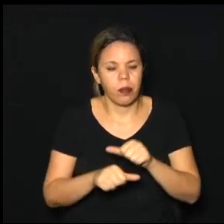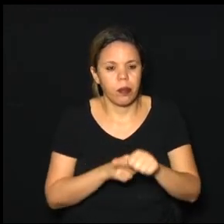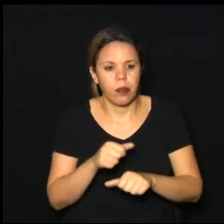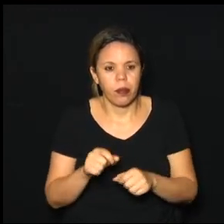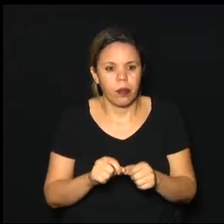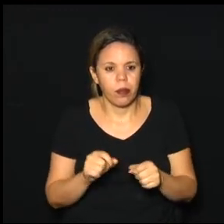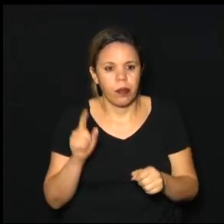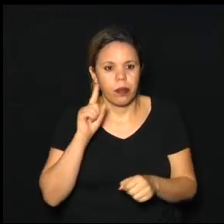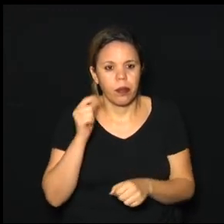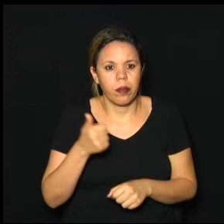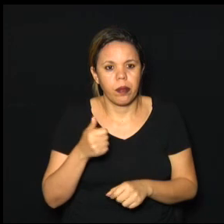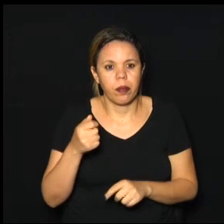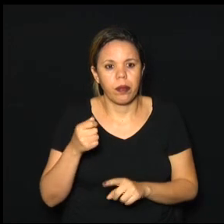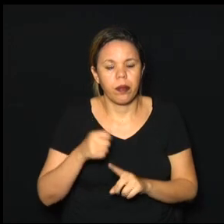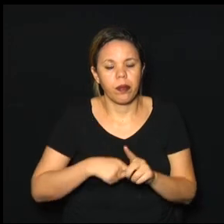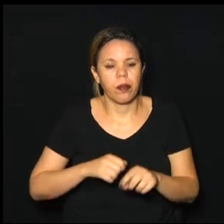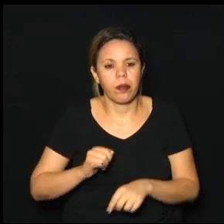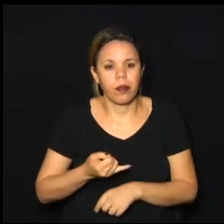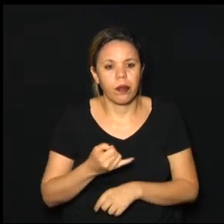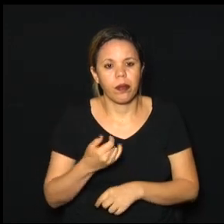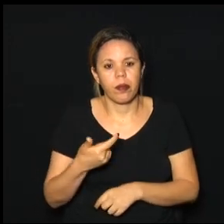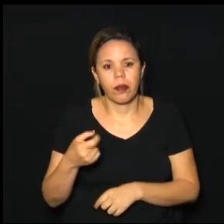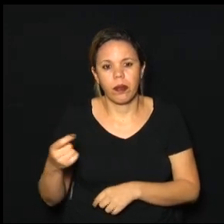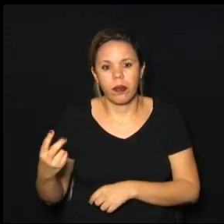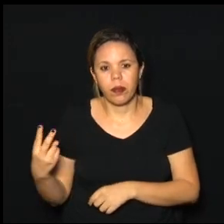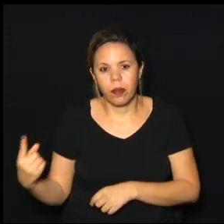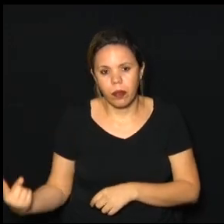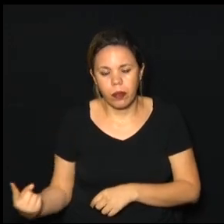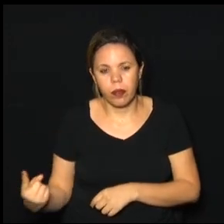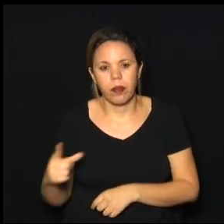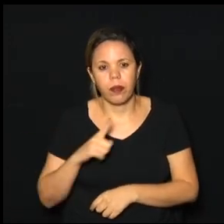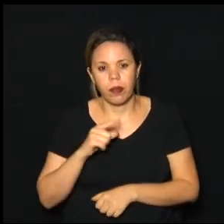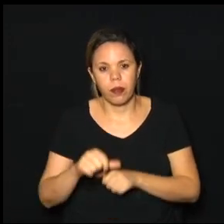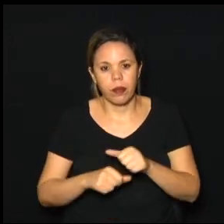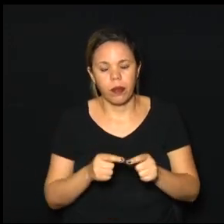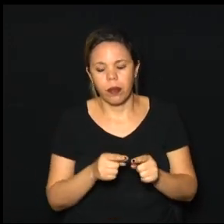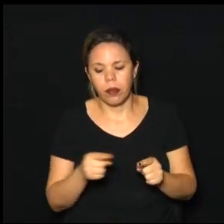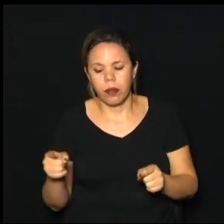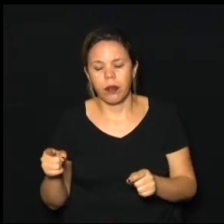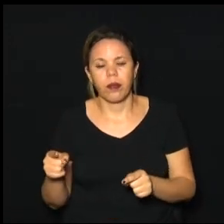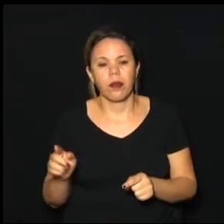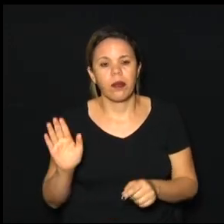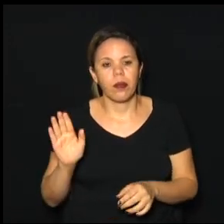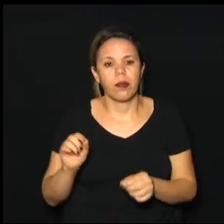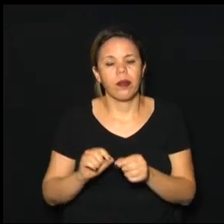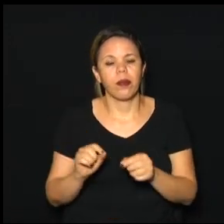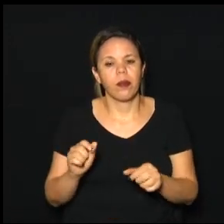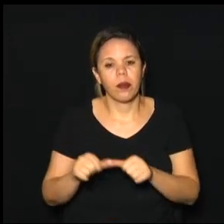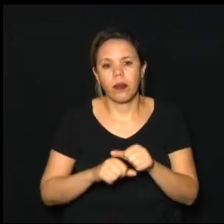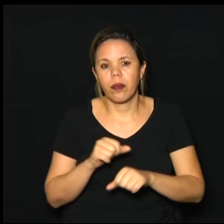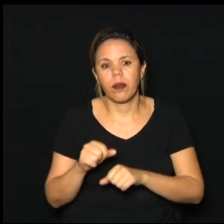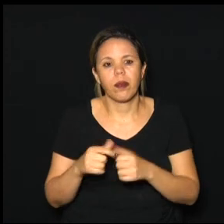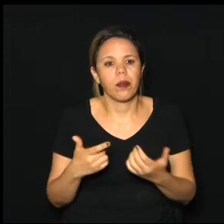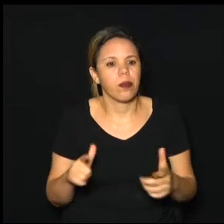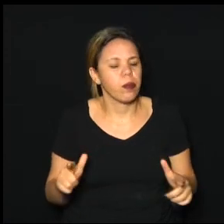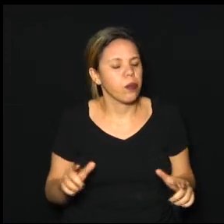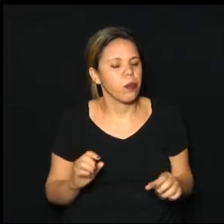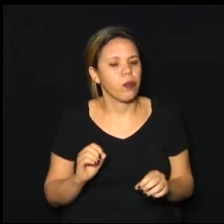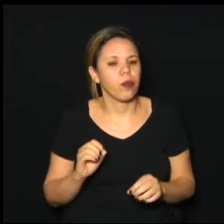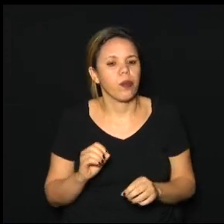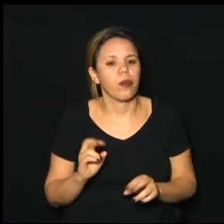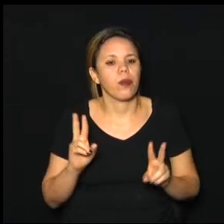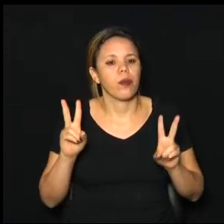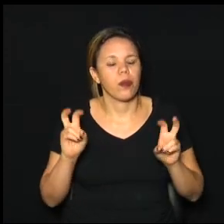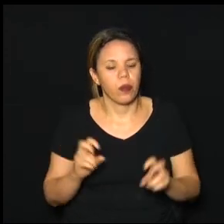ser no dia 1º de janeiro de 2021. Houve alteração do período eleitoral, mas não houve alteração no que